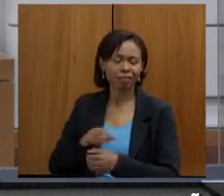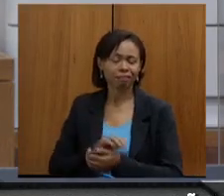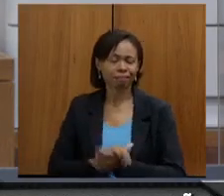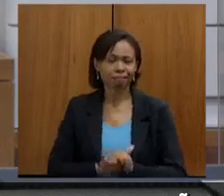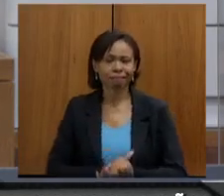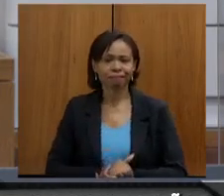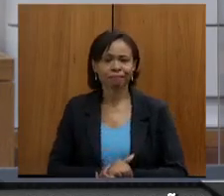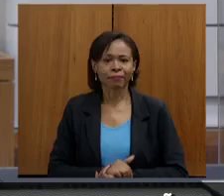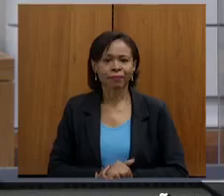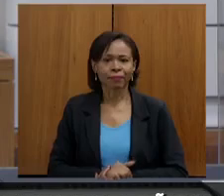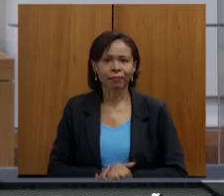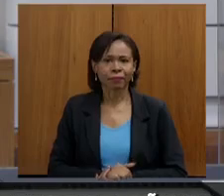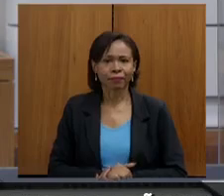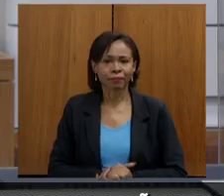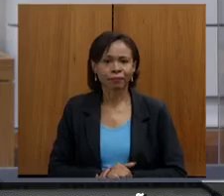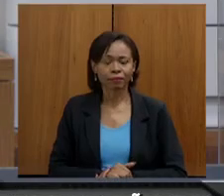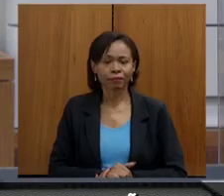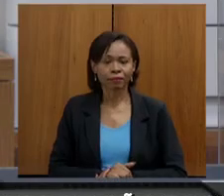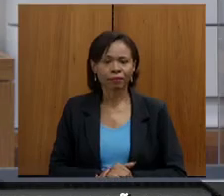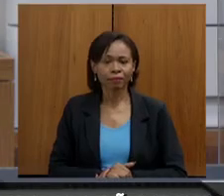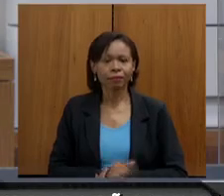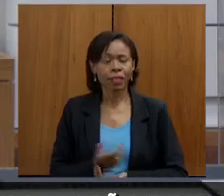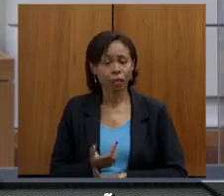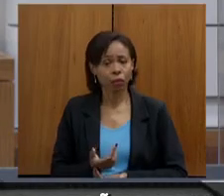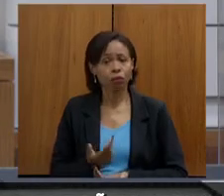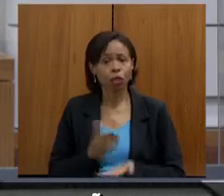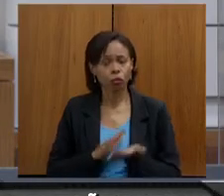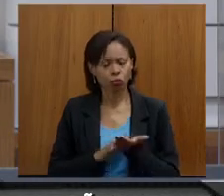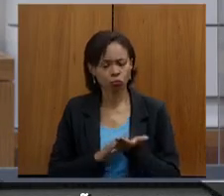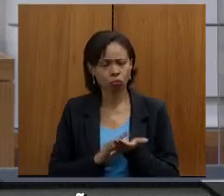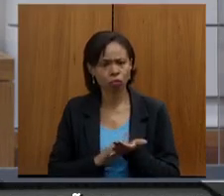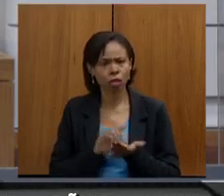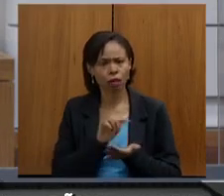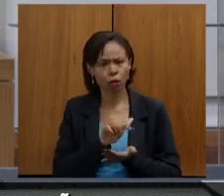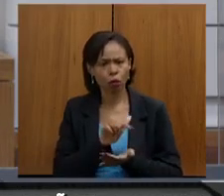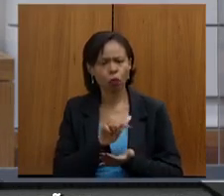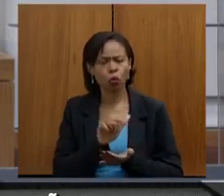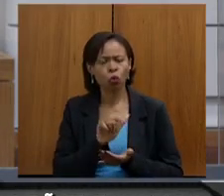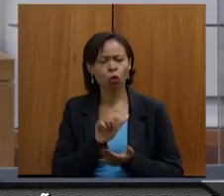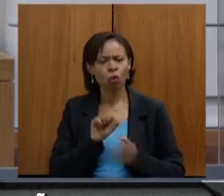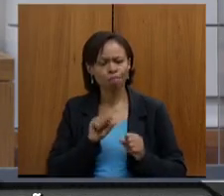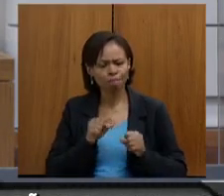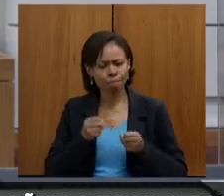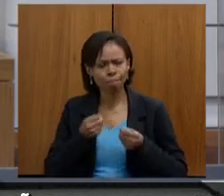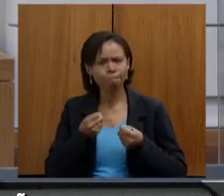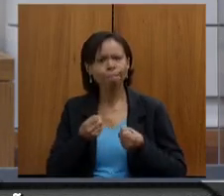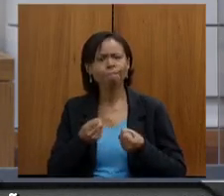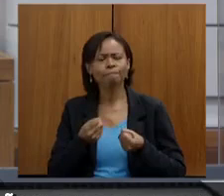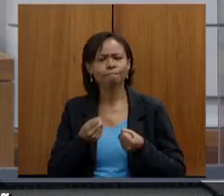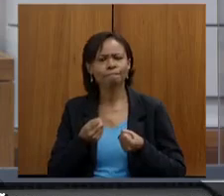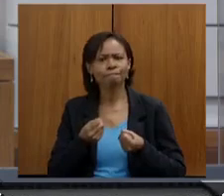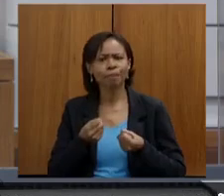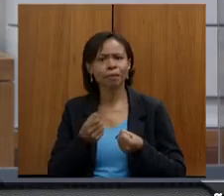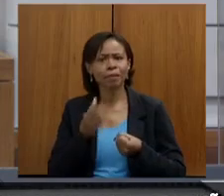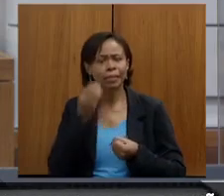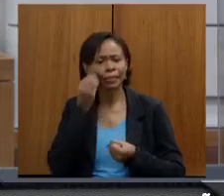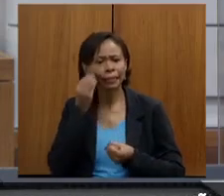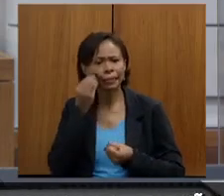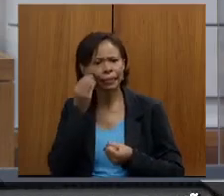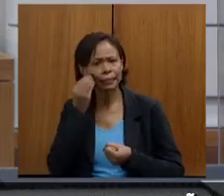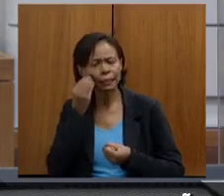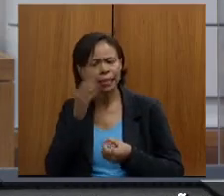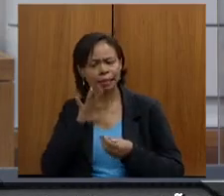aqui te conhecer o esforço do comandante Rodrigo na para recuperar as perdas impostas